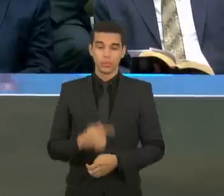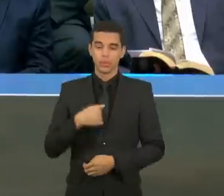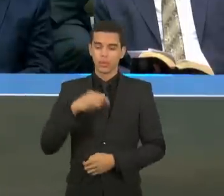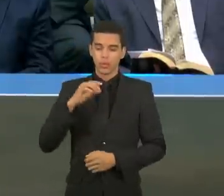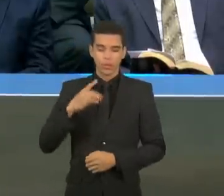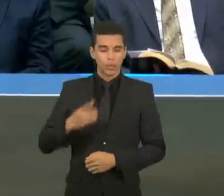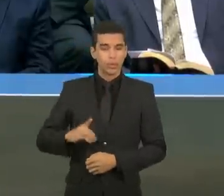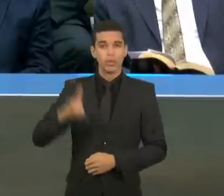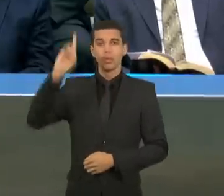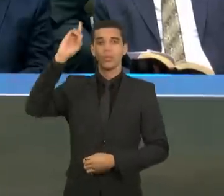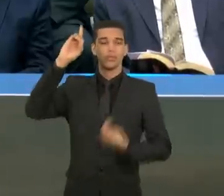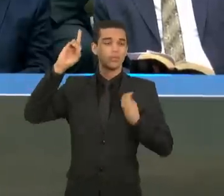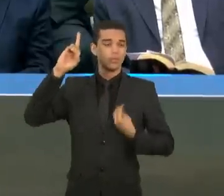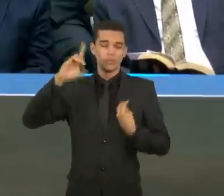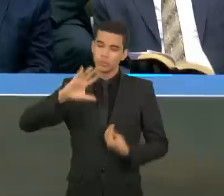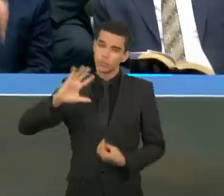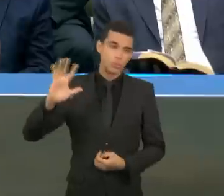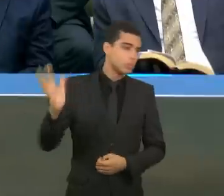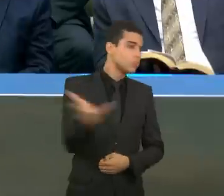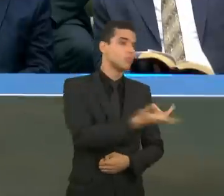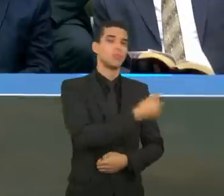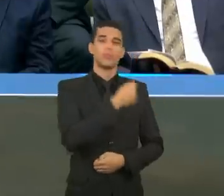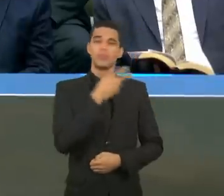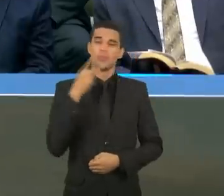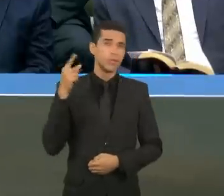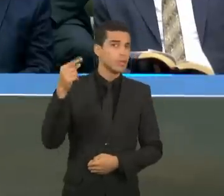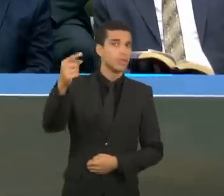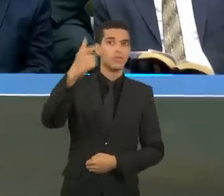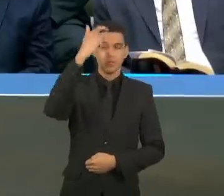Onipresente, onisciente, infinito, eterno.